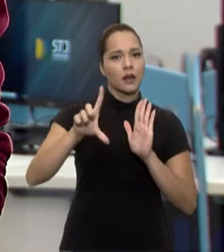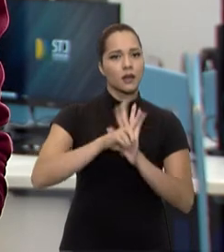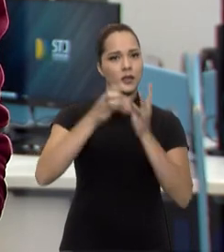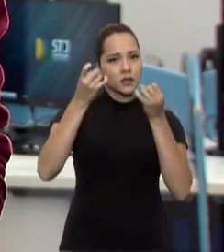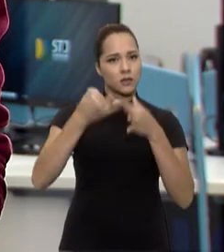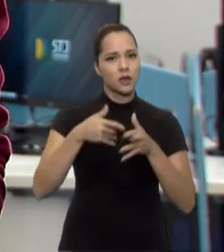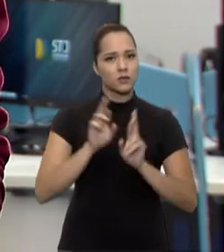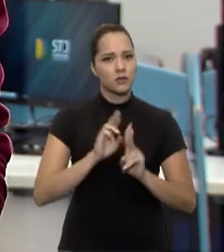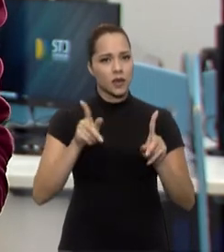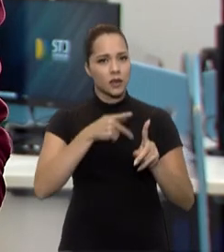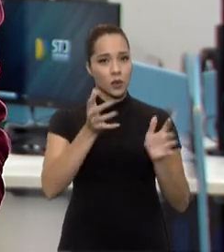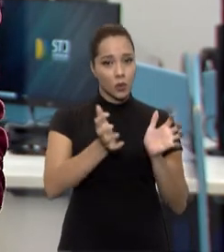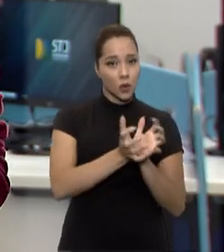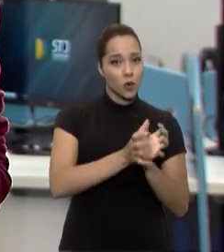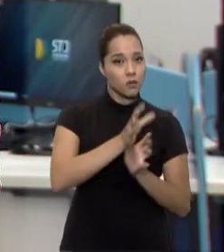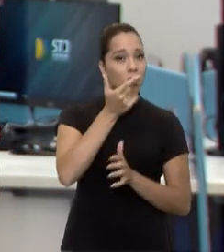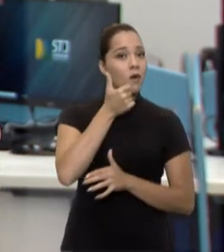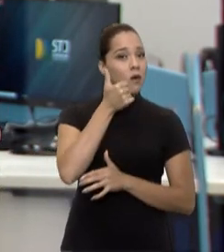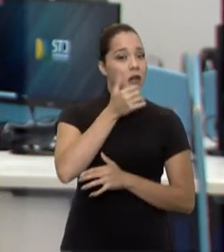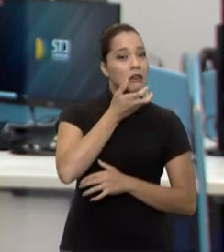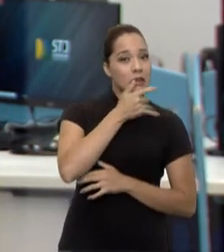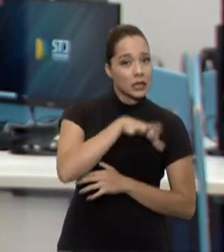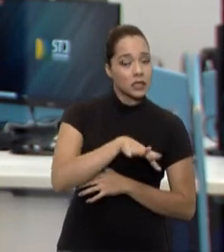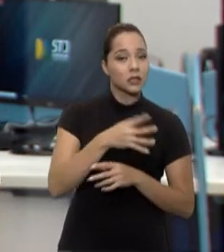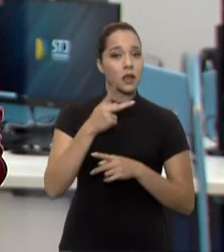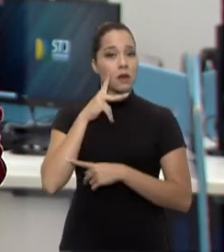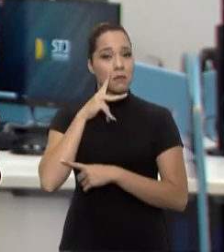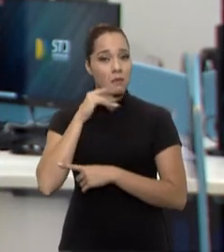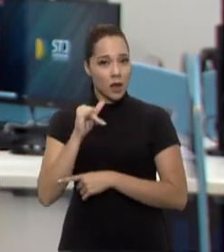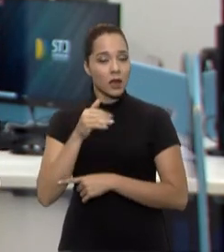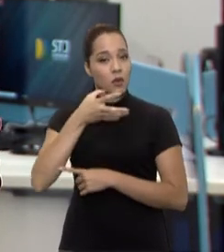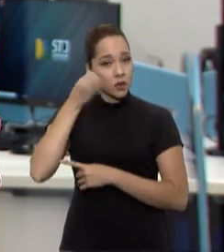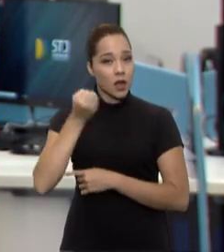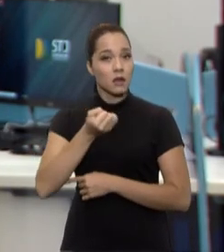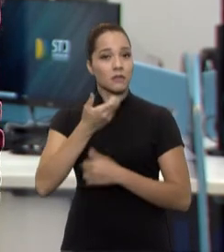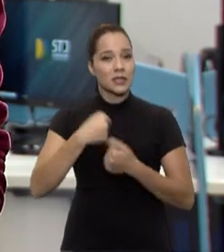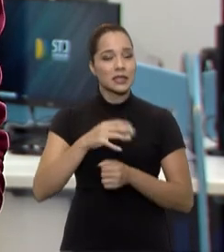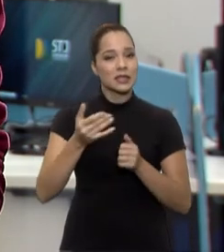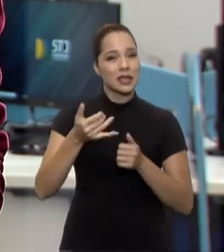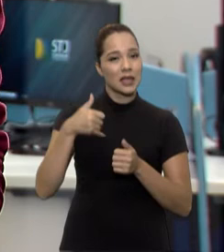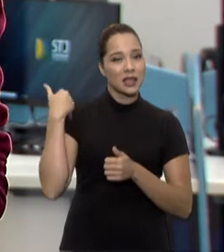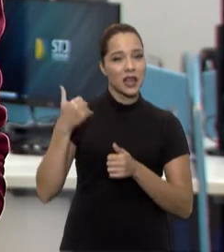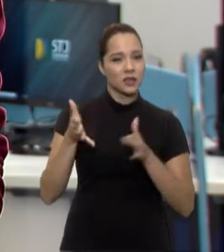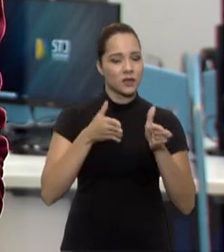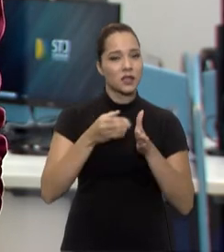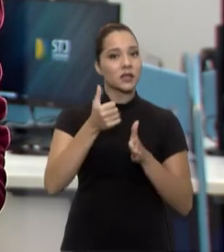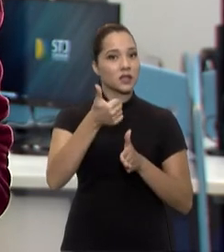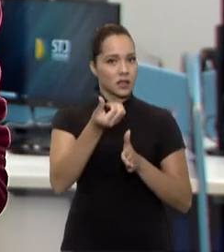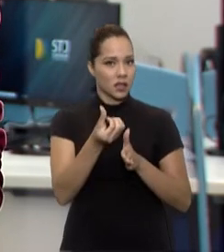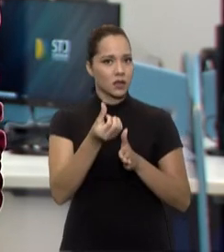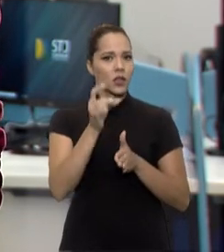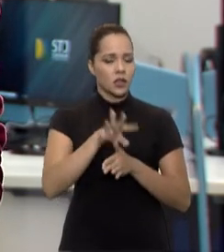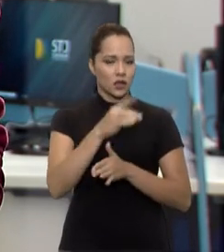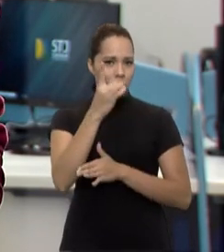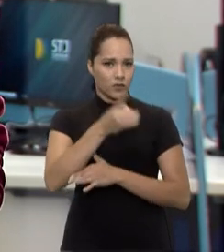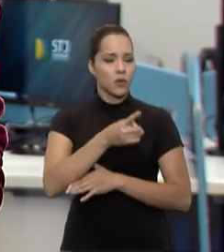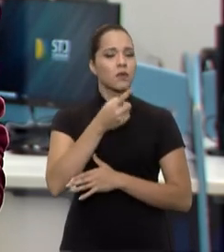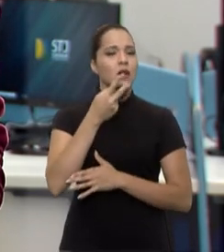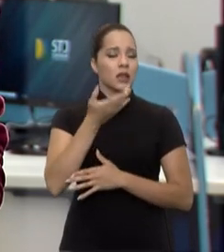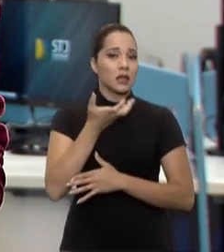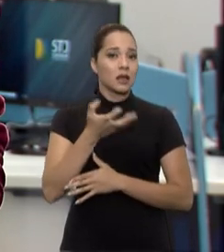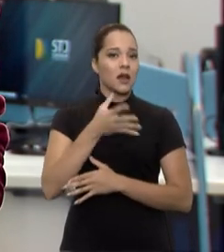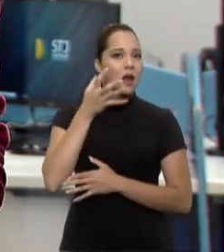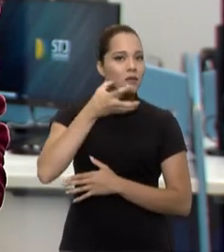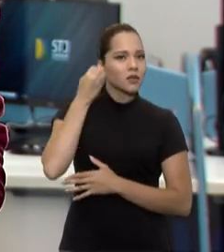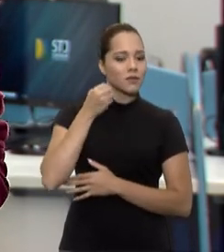lei prevê que a diferença entre adotante e adotado seja de no mínimo 16 anos, mas chegou ao tribunal um caso em que um padrasto, 12 anos mais velho